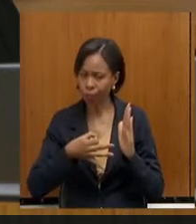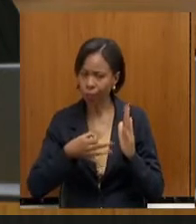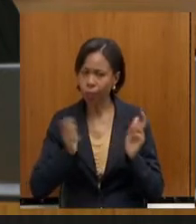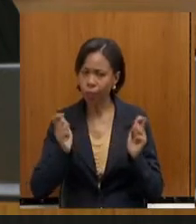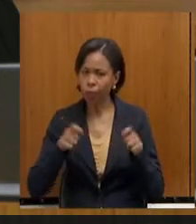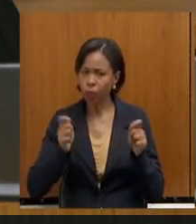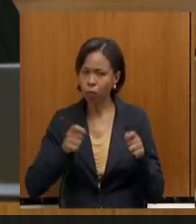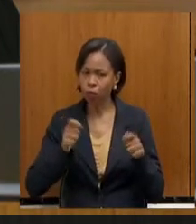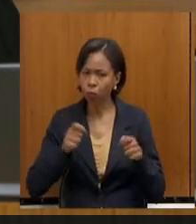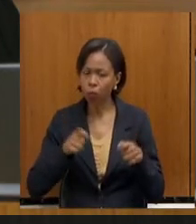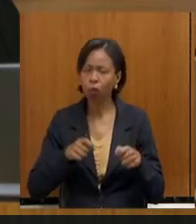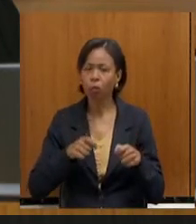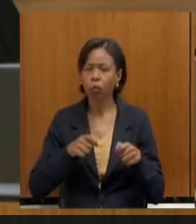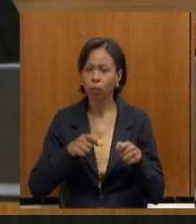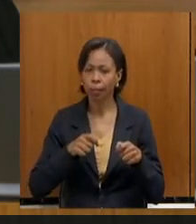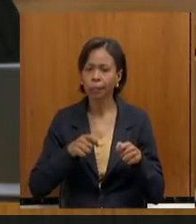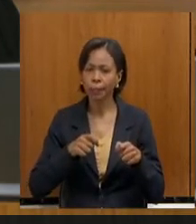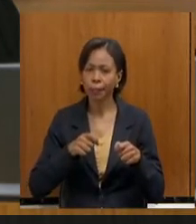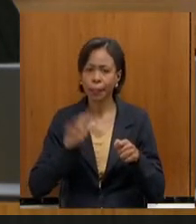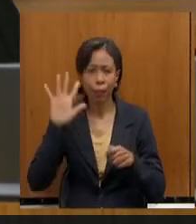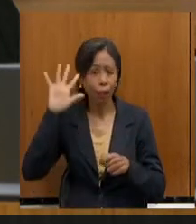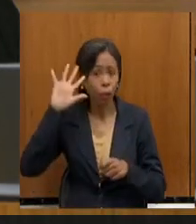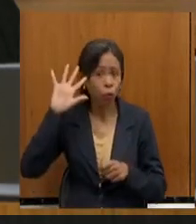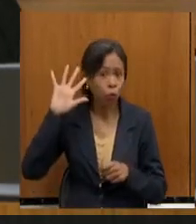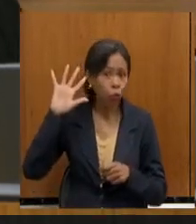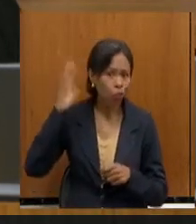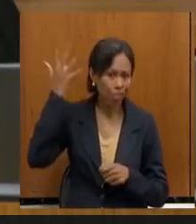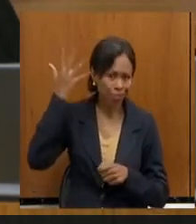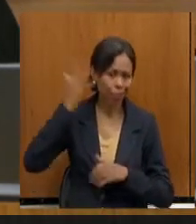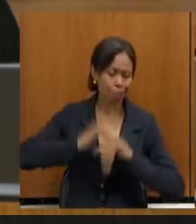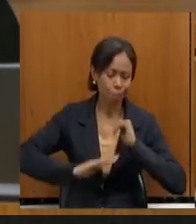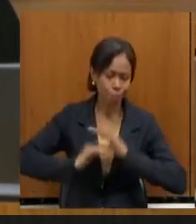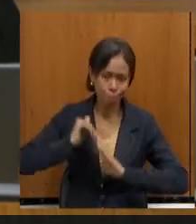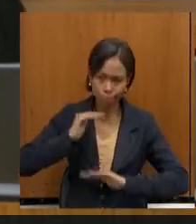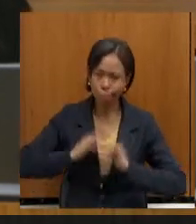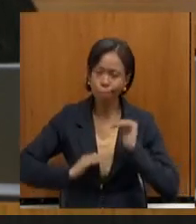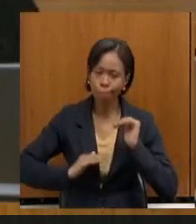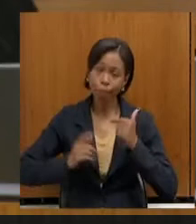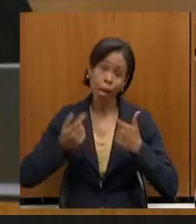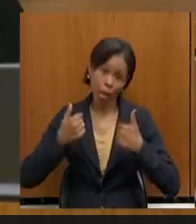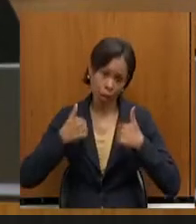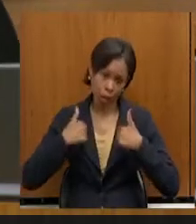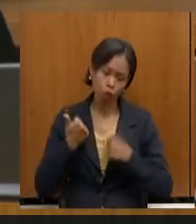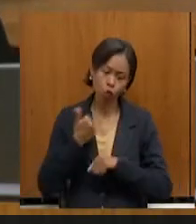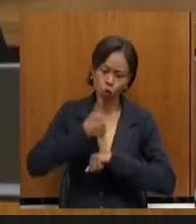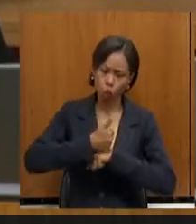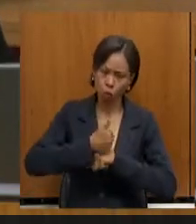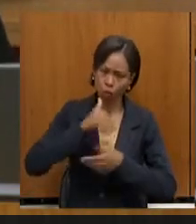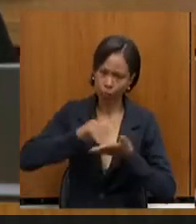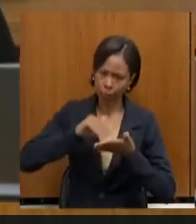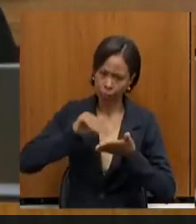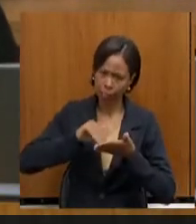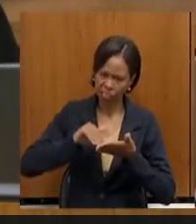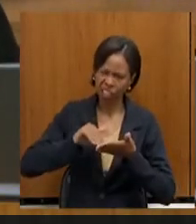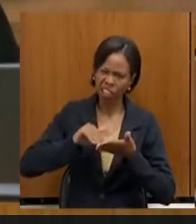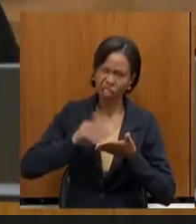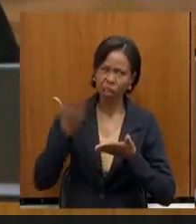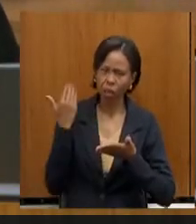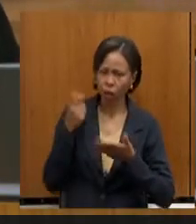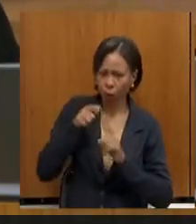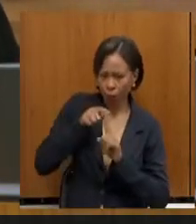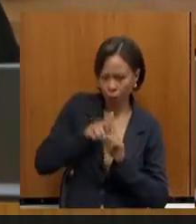de forma técnica e foi isso que nós fizemos desde a minha chegada na em setembro quando ainda